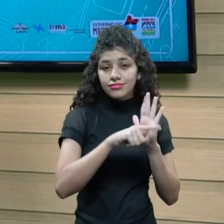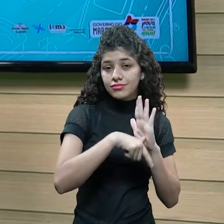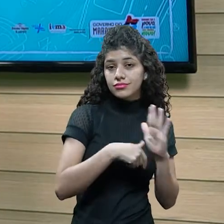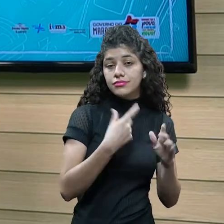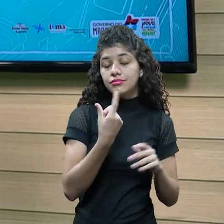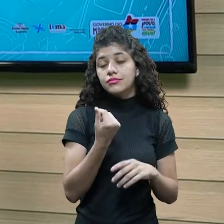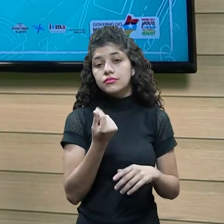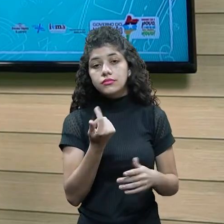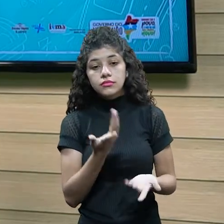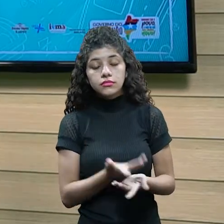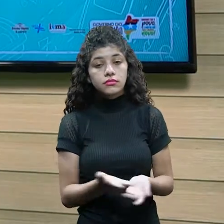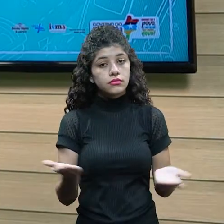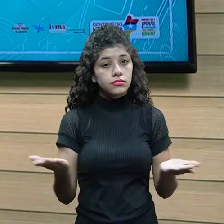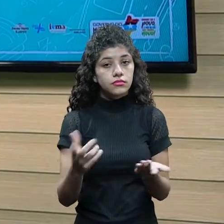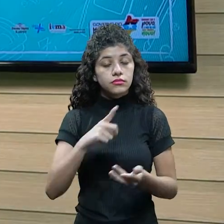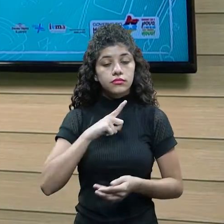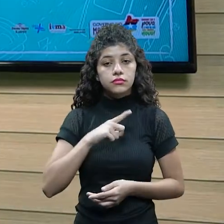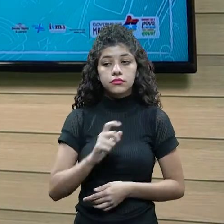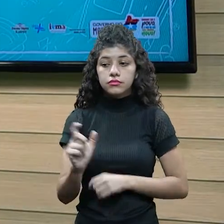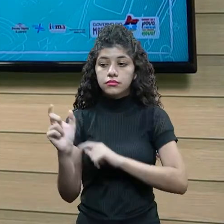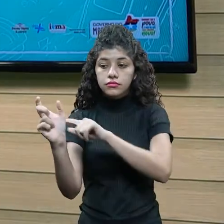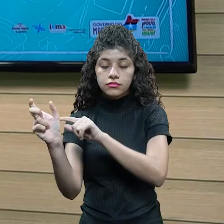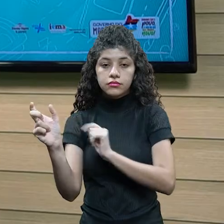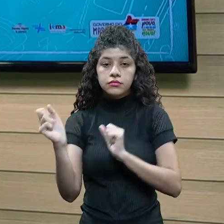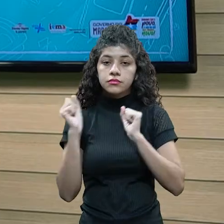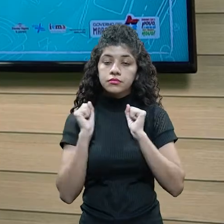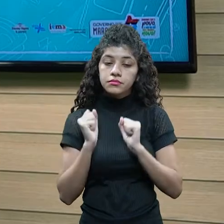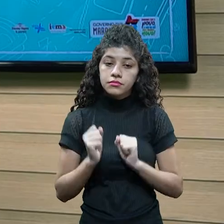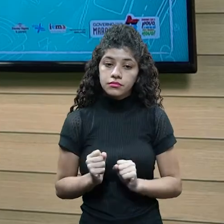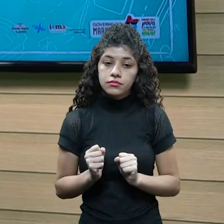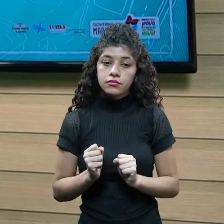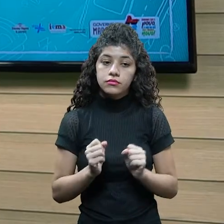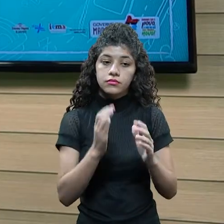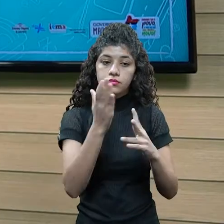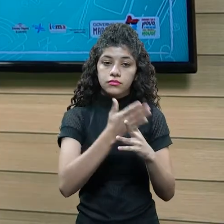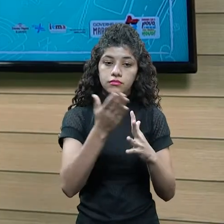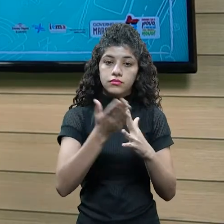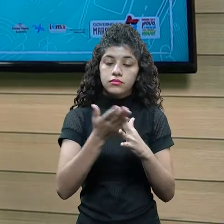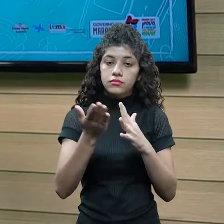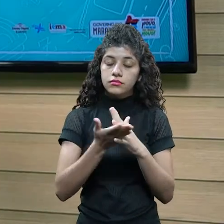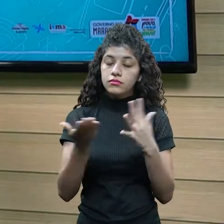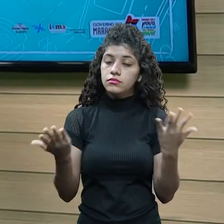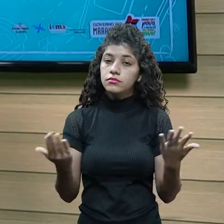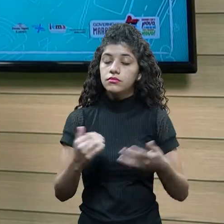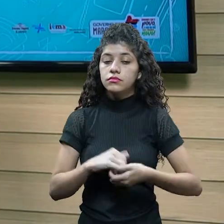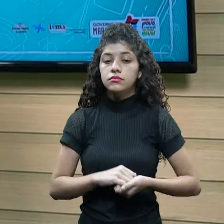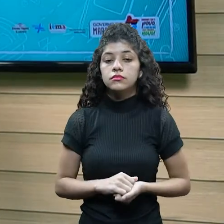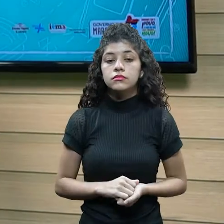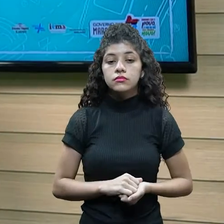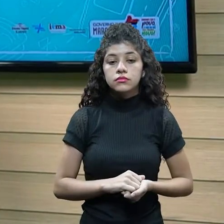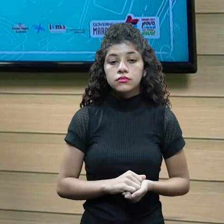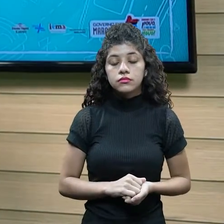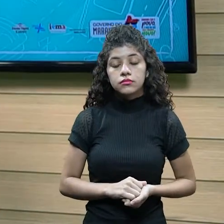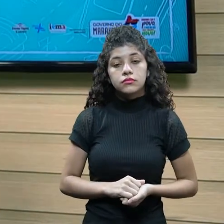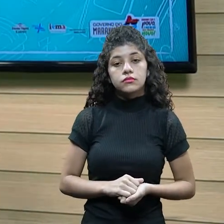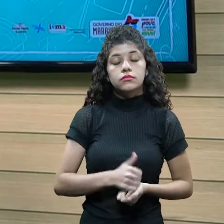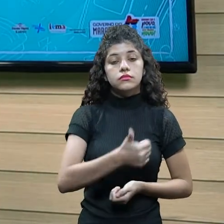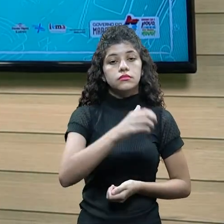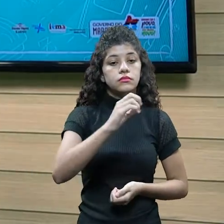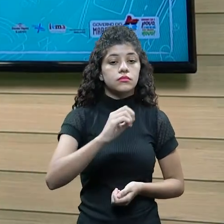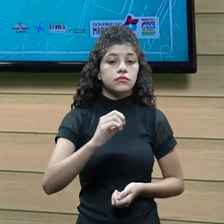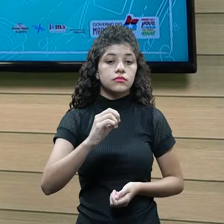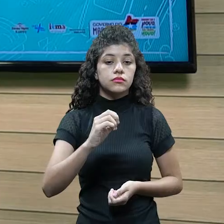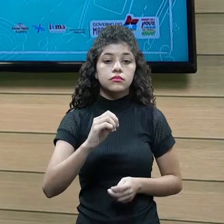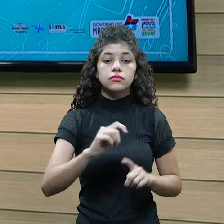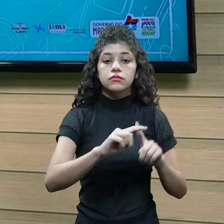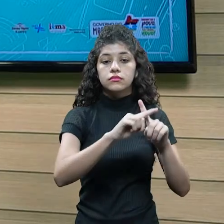com o advento do cartão de crédito, existe a possibilidade muito grande de você parcelar sem juros. Então se eu tenho um produto de R$1.000 e parcelo em 10 vezes sem